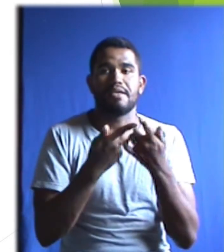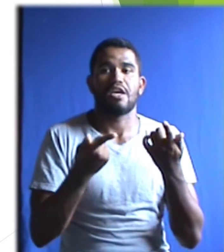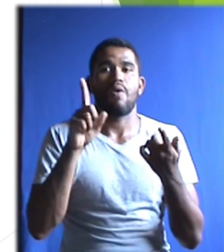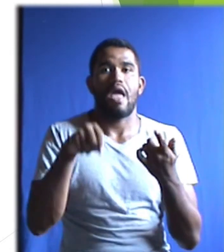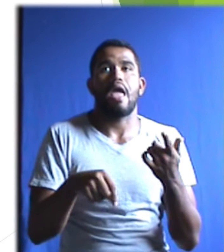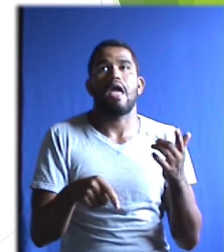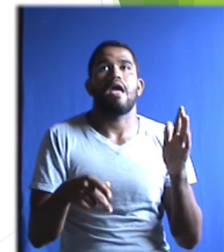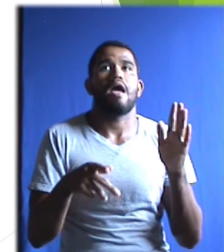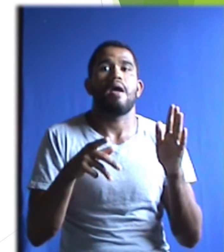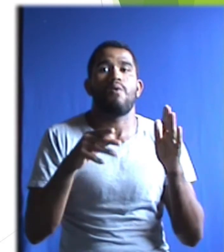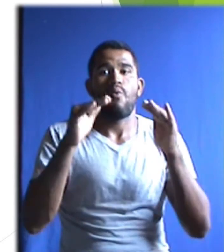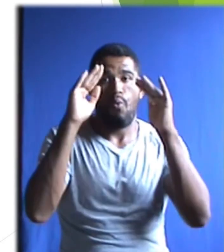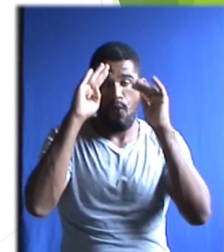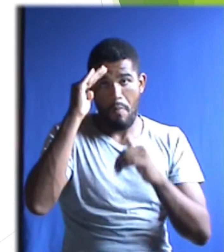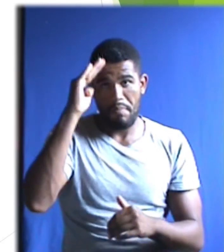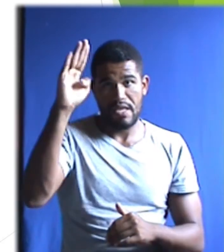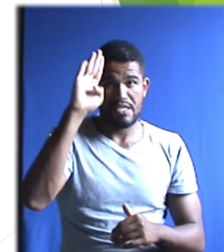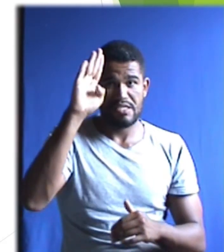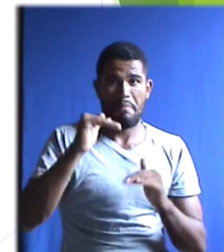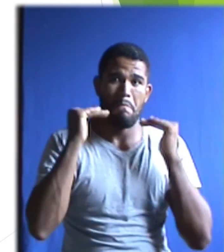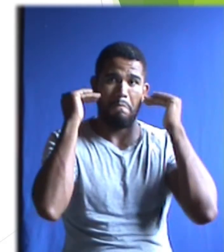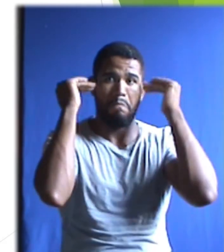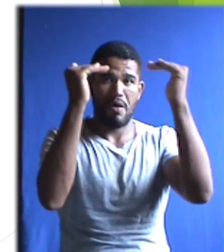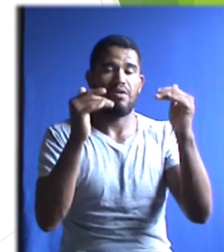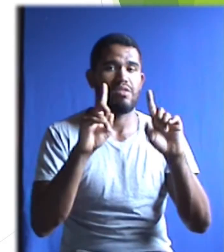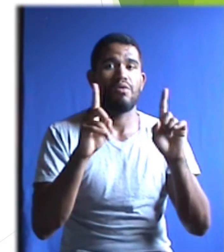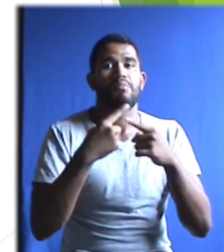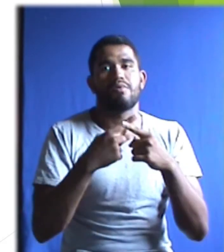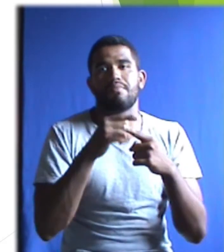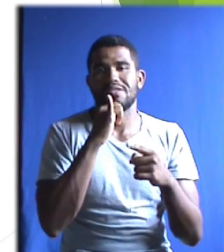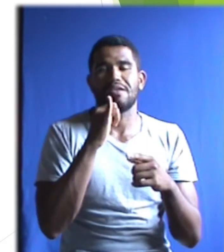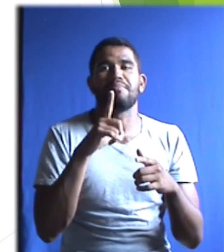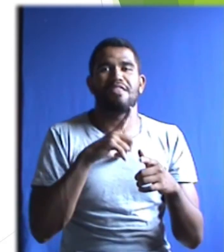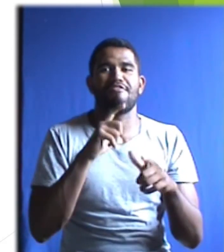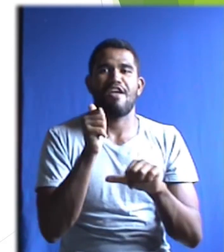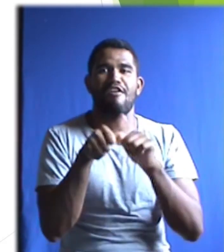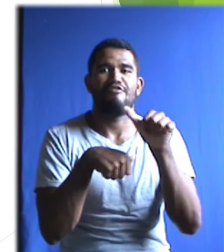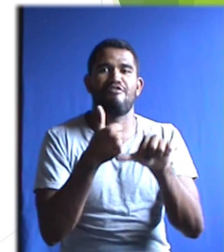incondicional. Prova disso é essa reforma que a gente passou, né, da ortografia